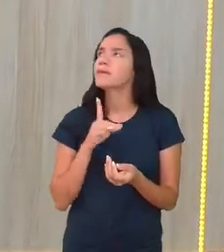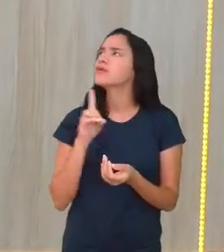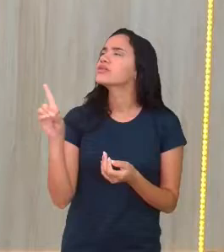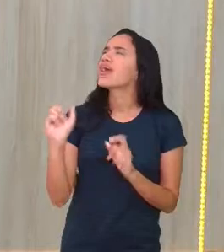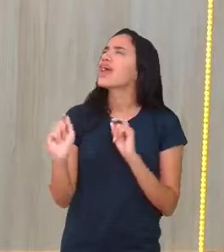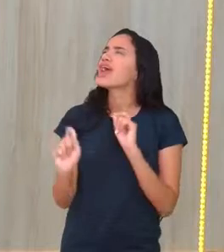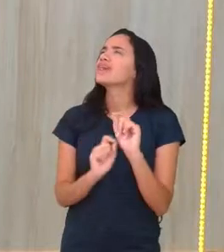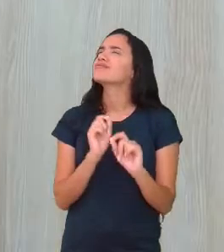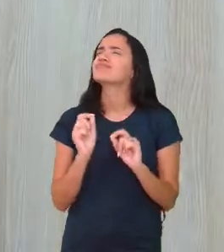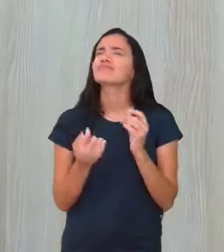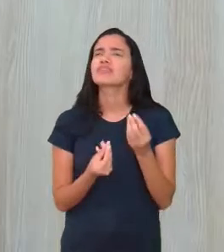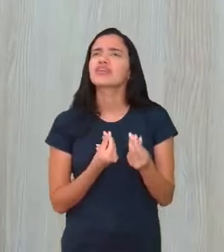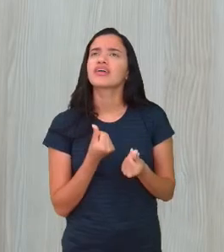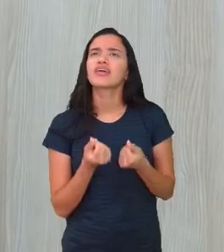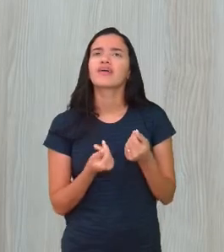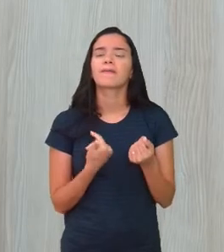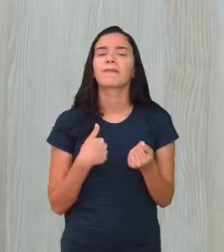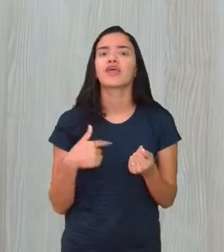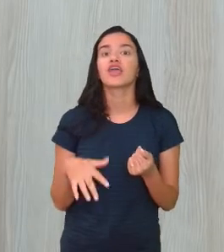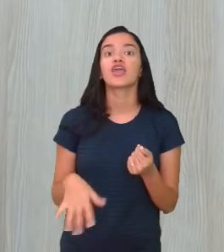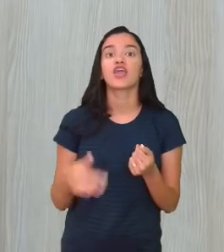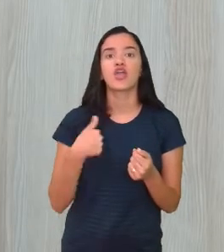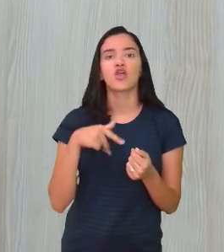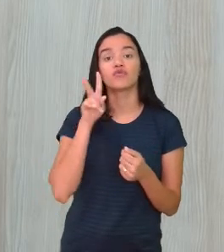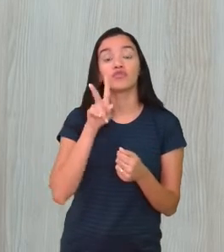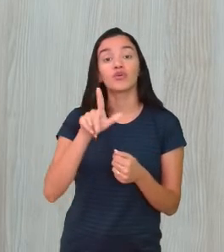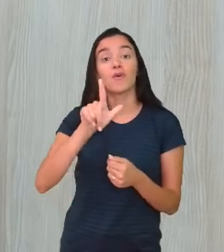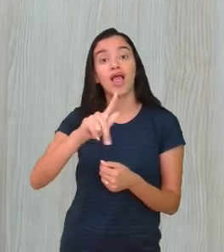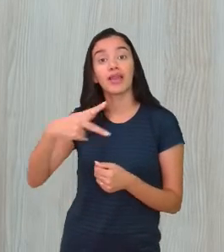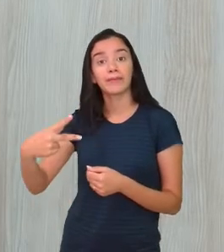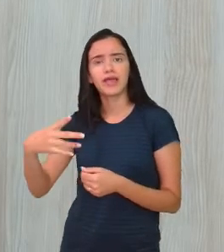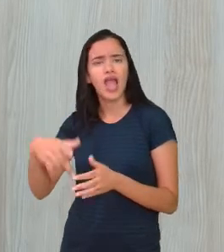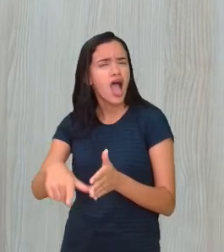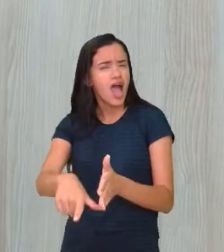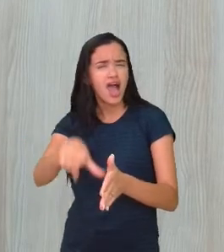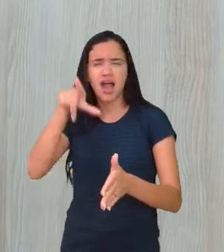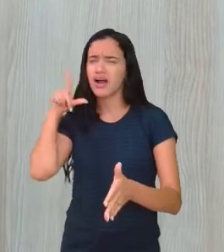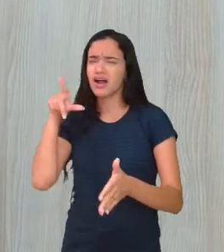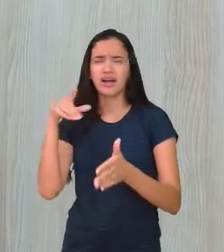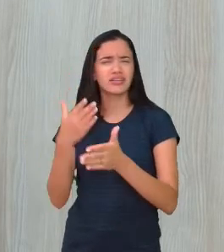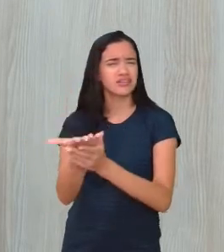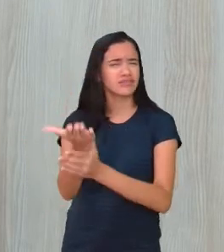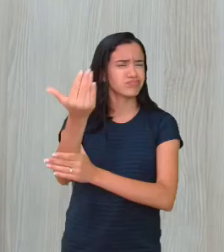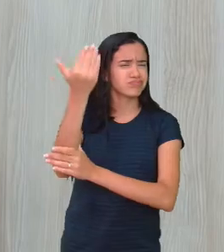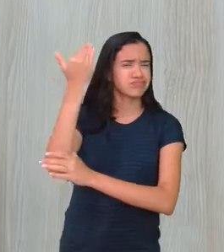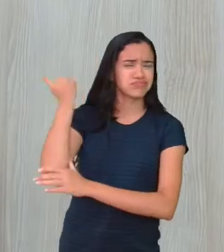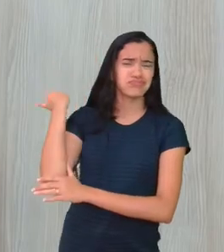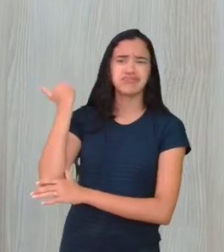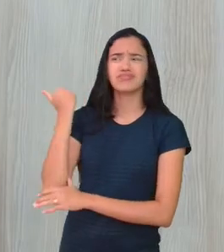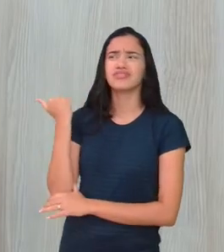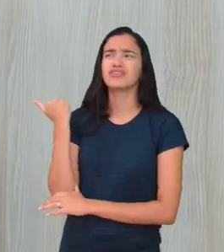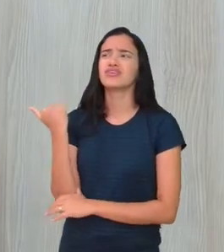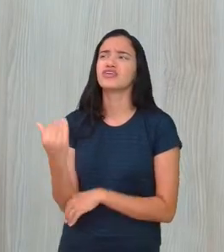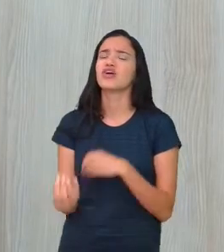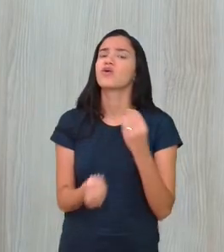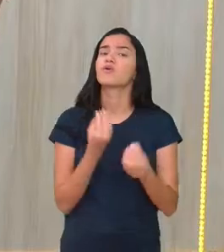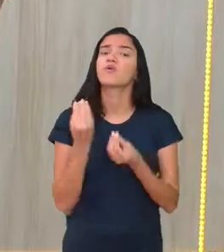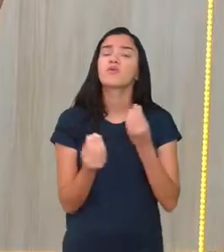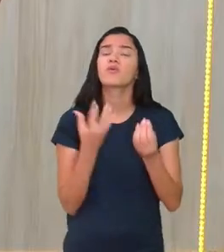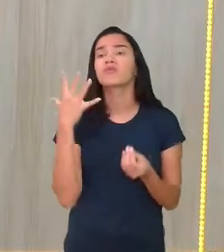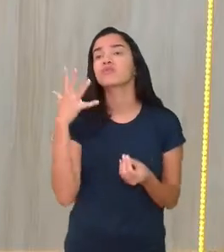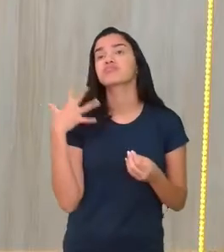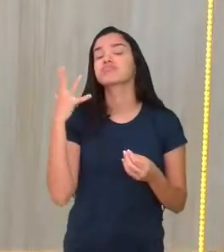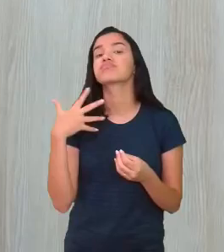aquele... eu cheguei a ver o LP, então era mais... Não, difícil, antes era disso, caro. Antes de ter disso. Qualquer gravação, como é que a gente ouvia